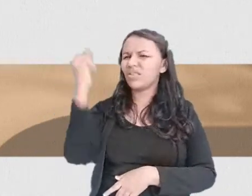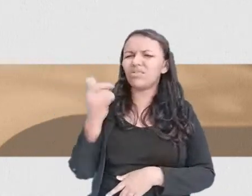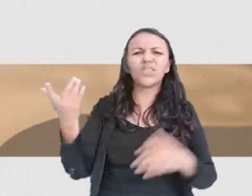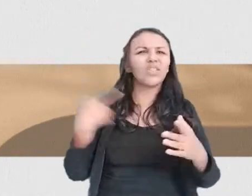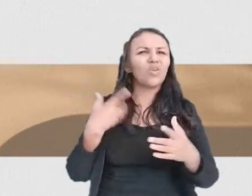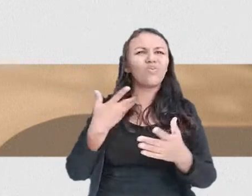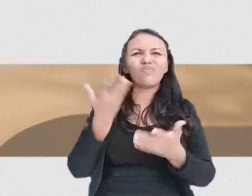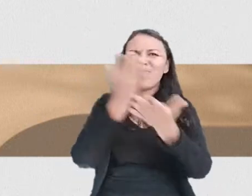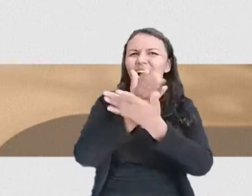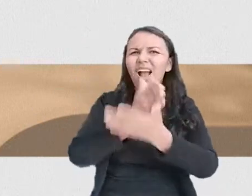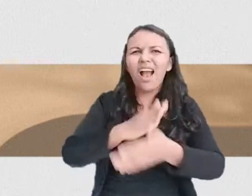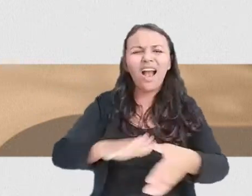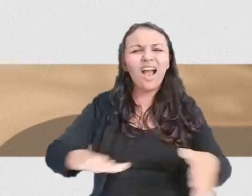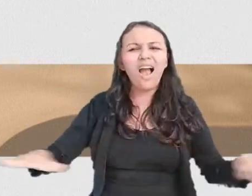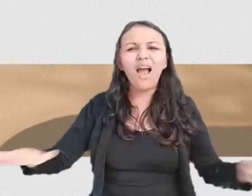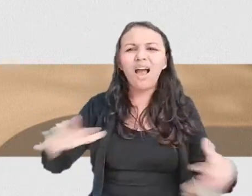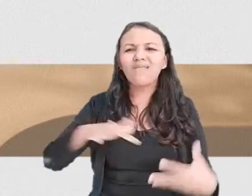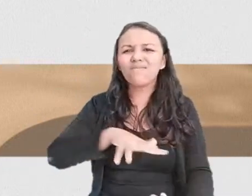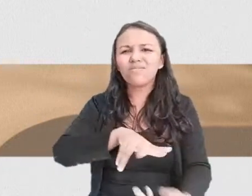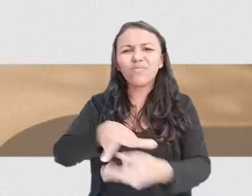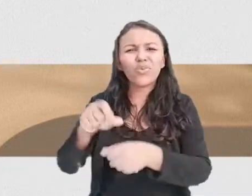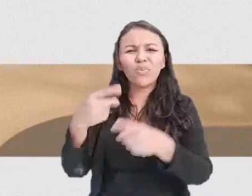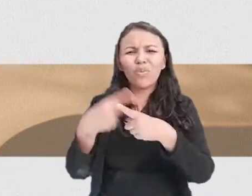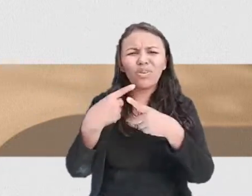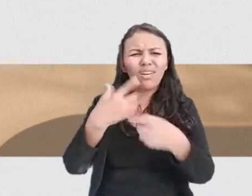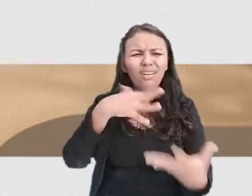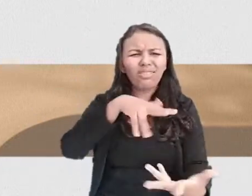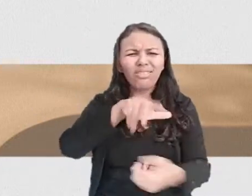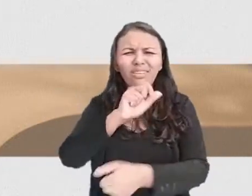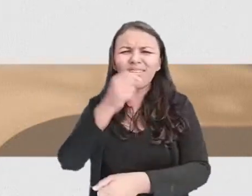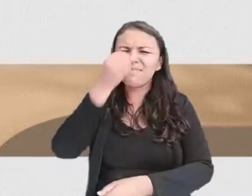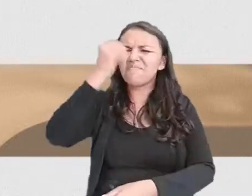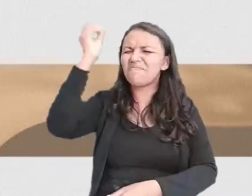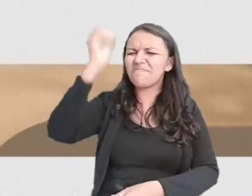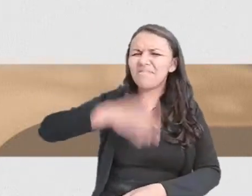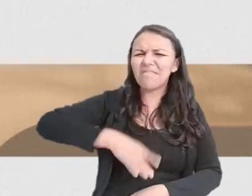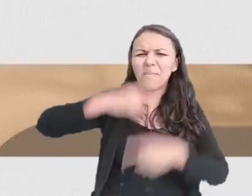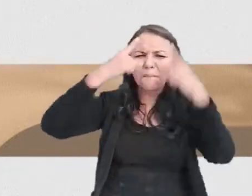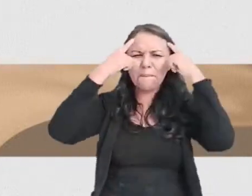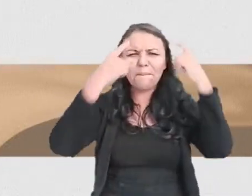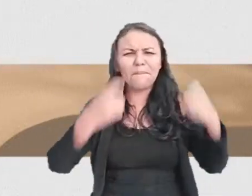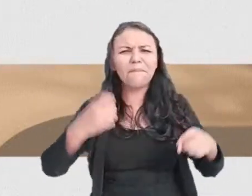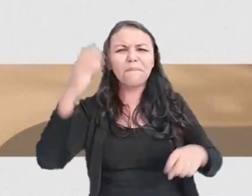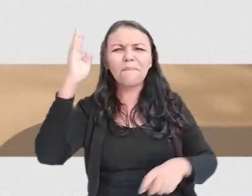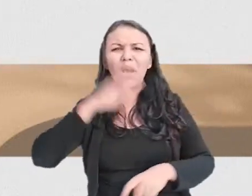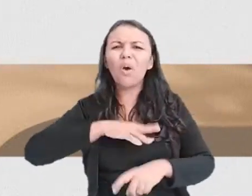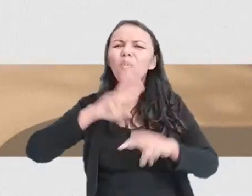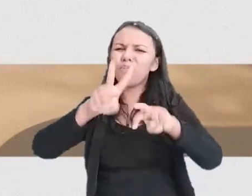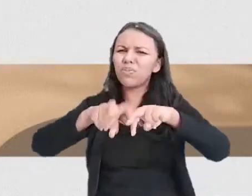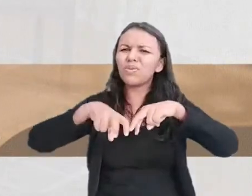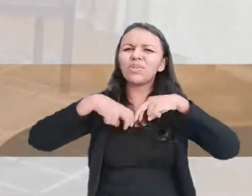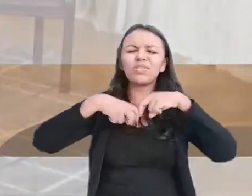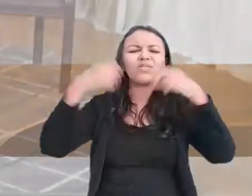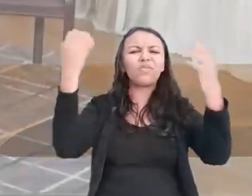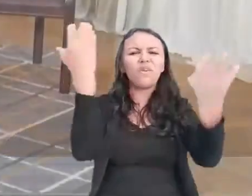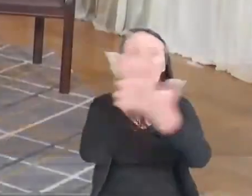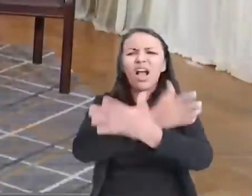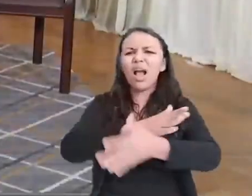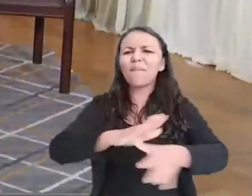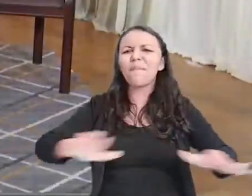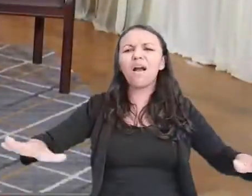face, porque a terra está cheia de violência, e eis que os desfarei com a